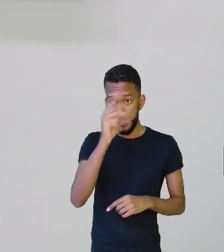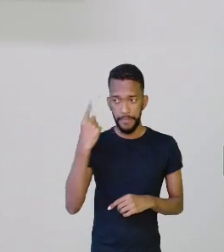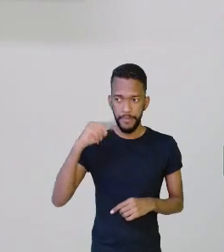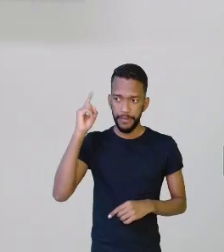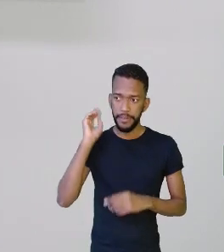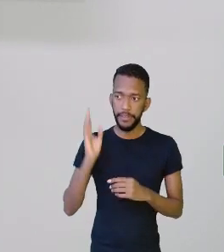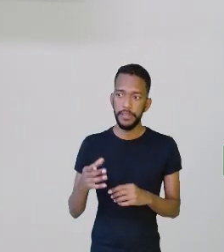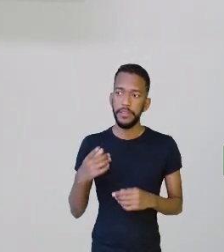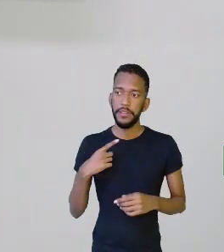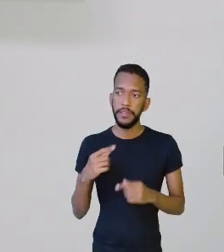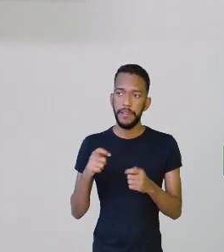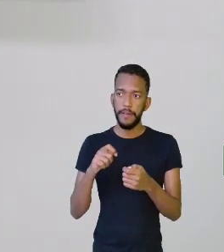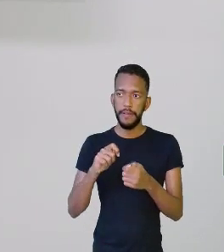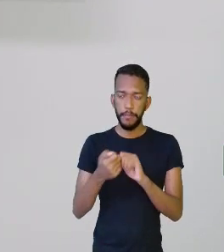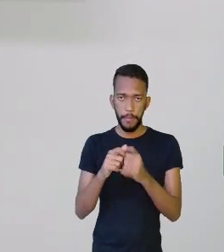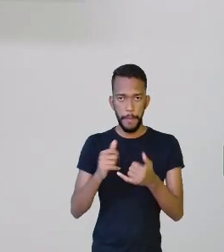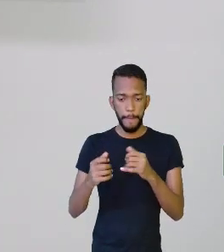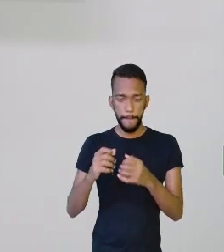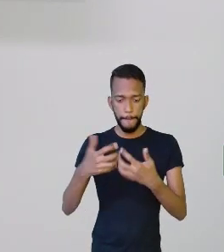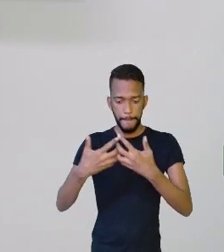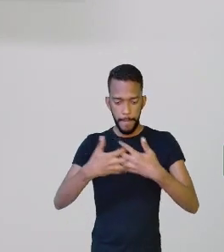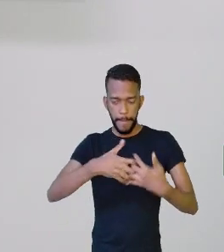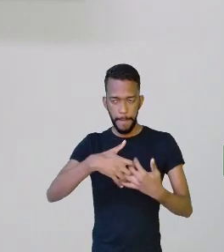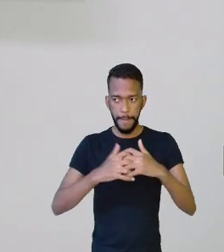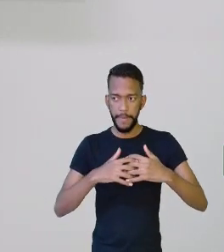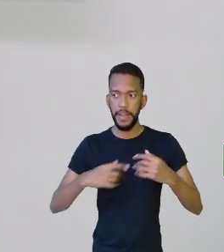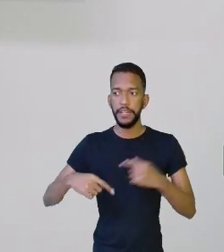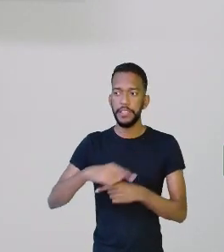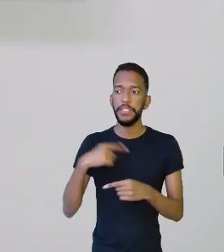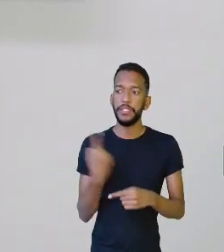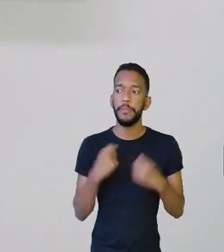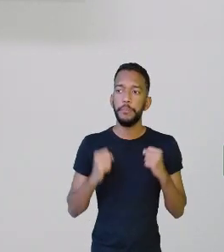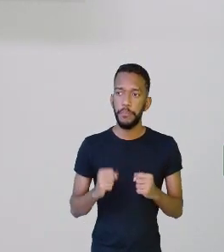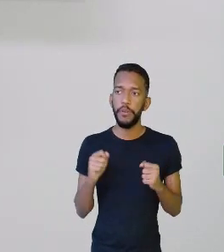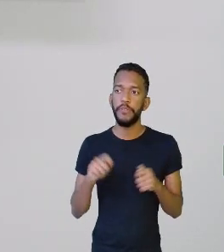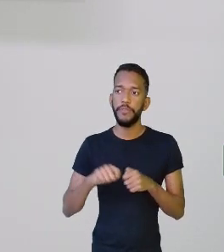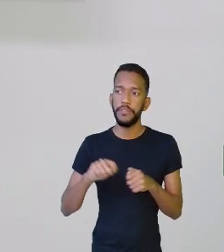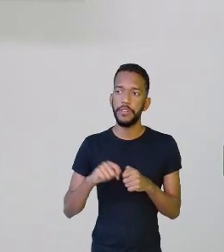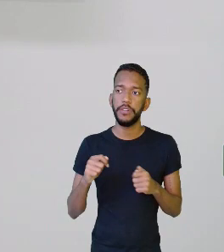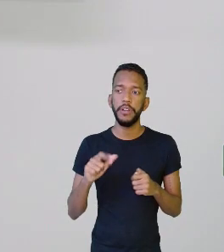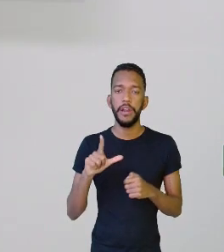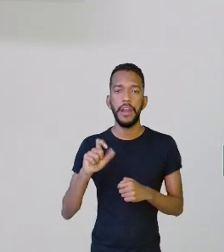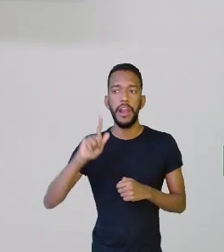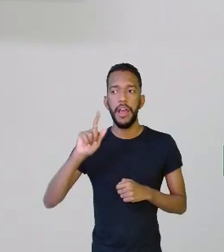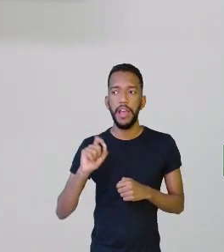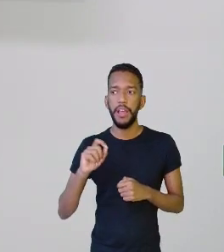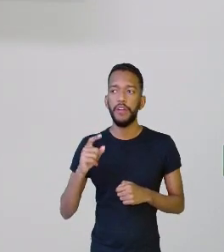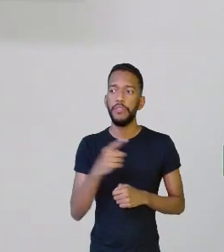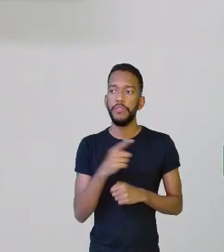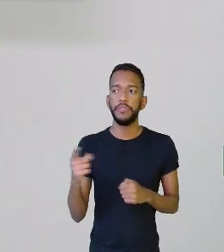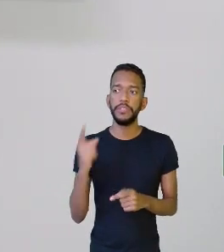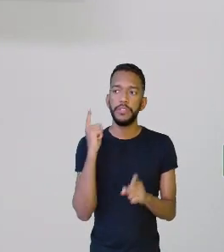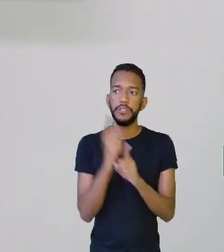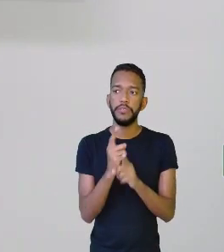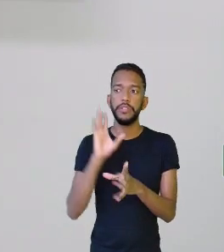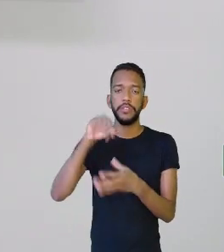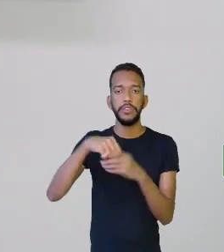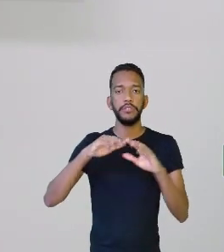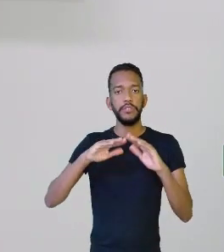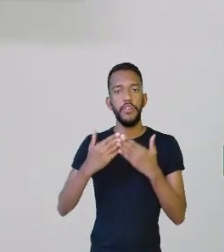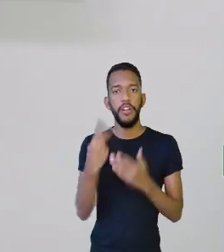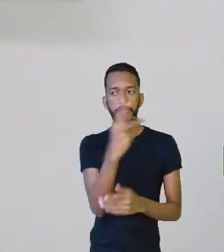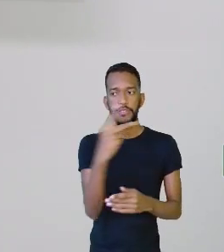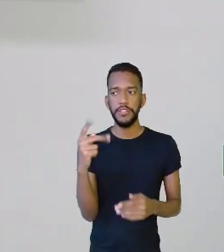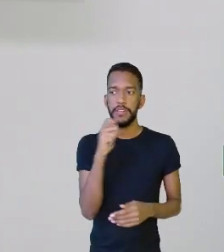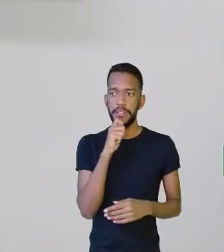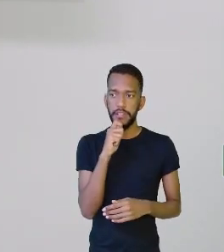vez, essa montagem que a gente pode fazer utilizando o material Lego que vocês encontram nas escolas de vocês